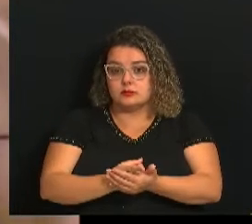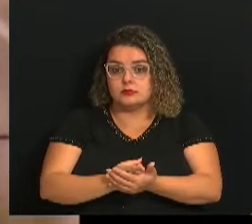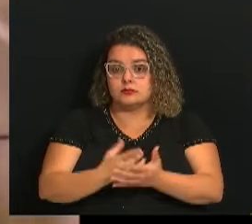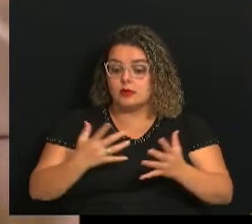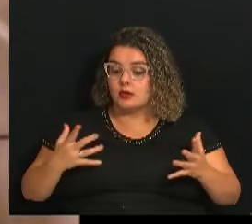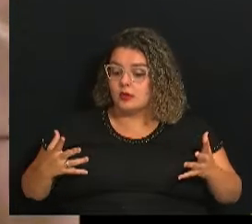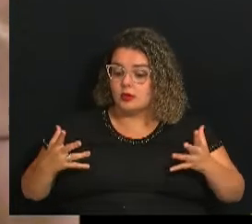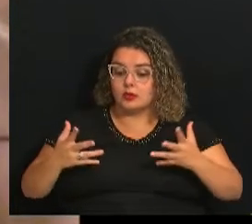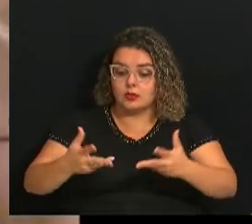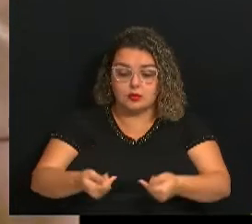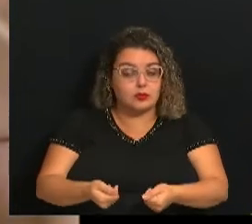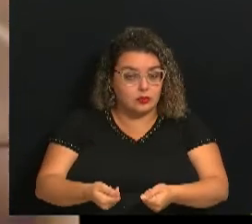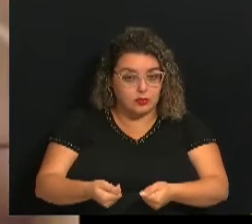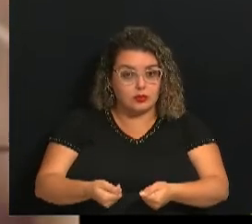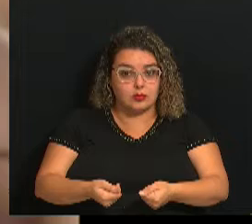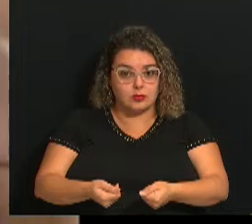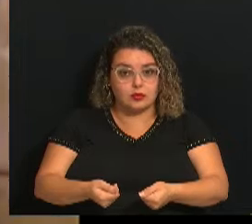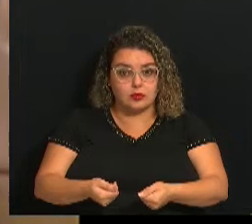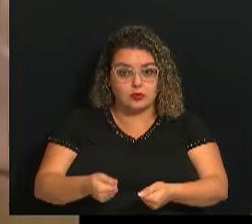nos